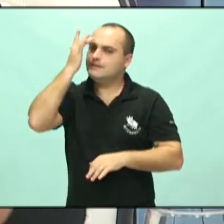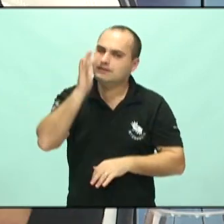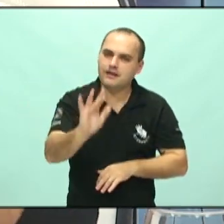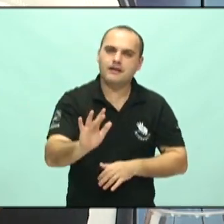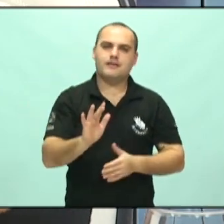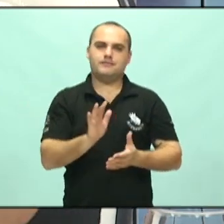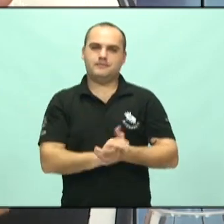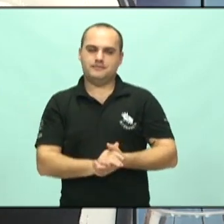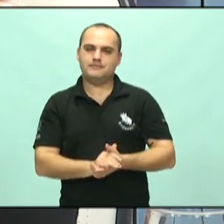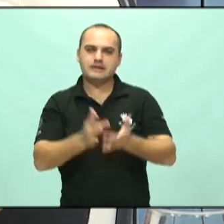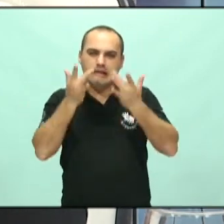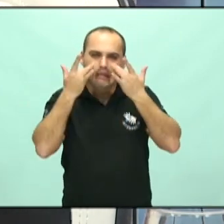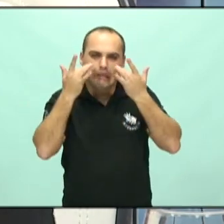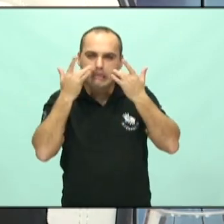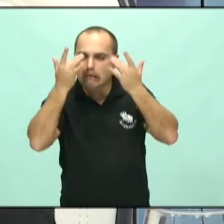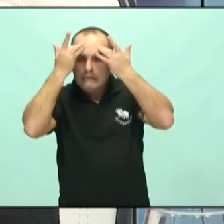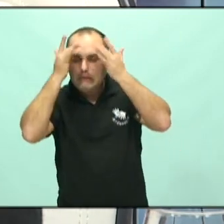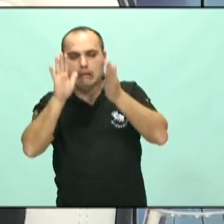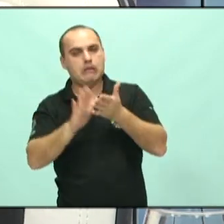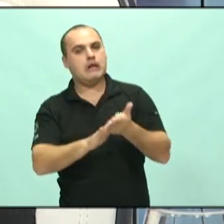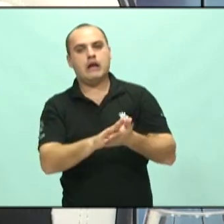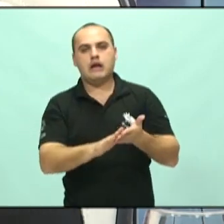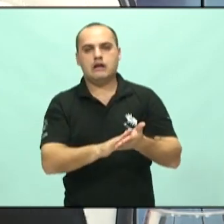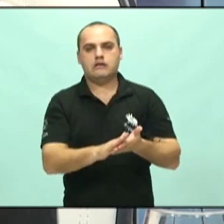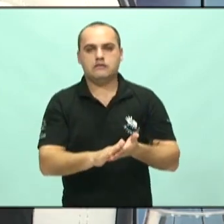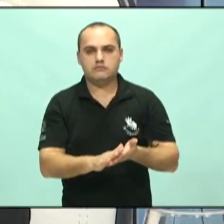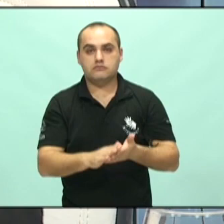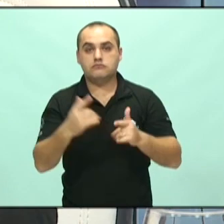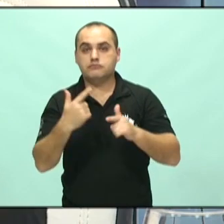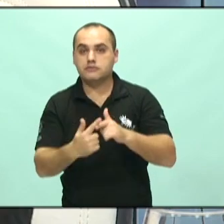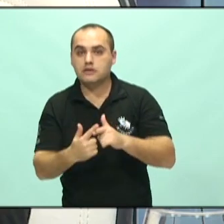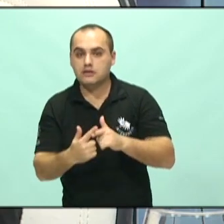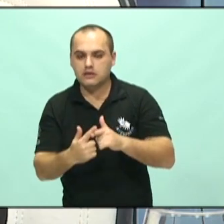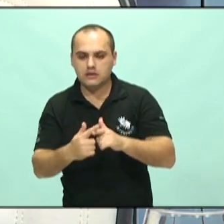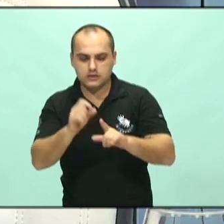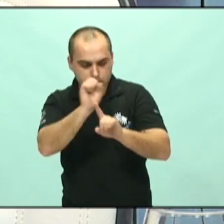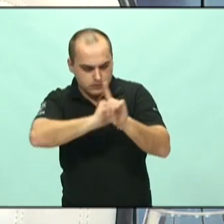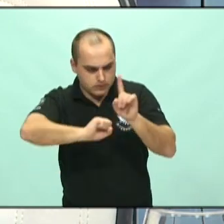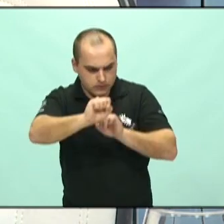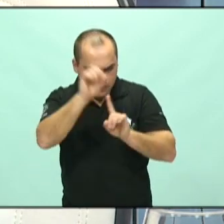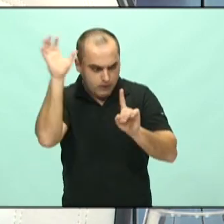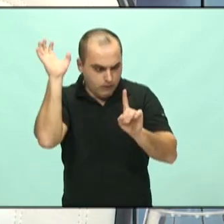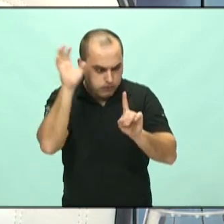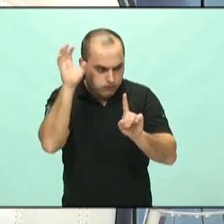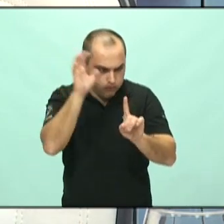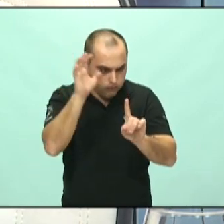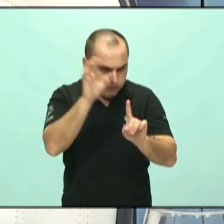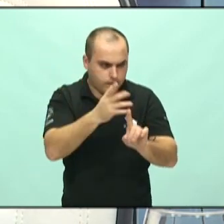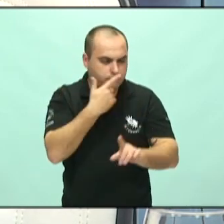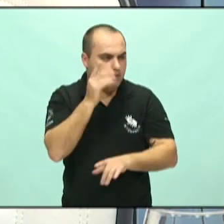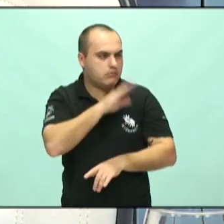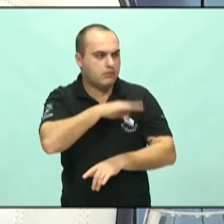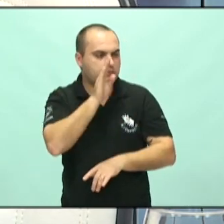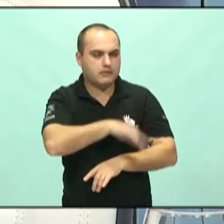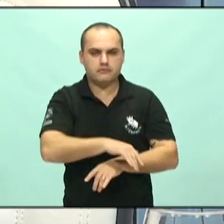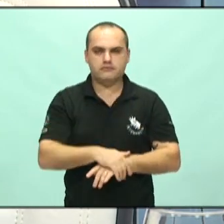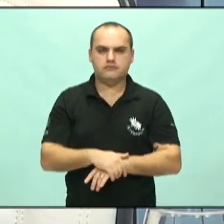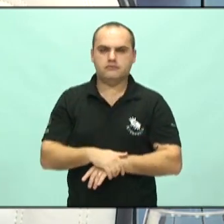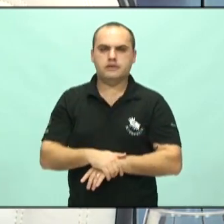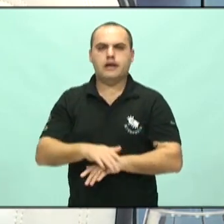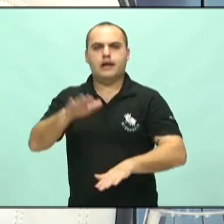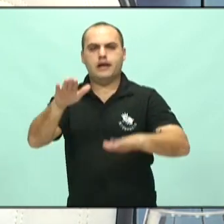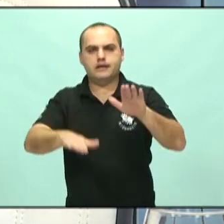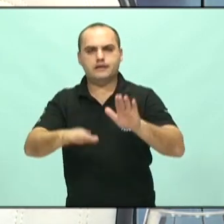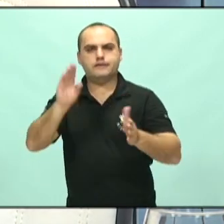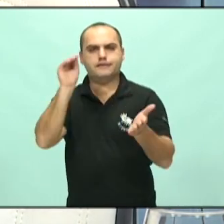desenvolvimento intelectual, cognitivo que as camadas sociais têm, etc., né? Por falta de alfabetização